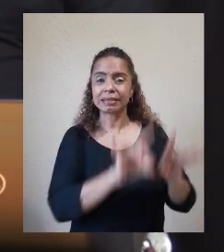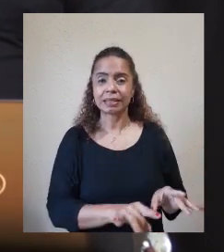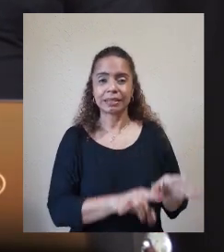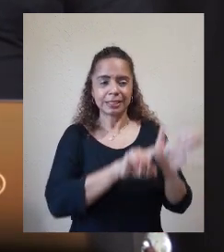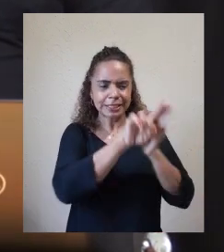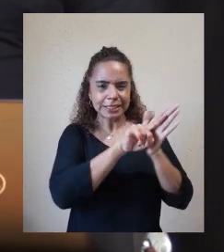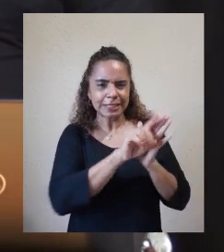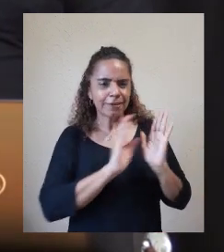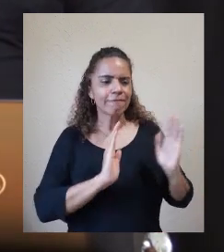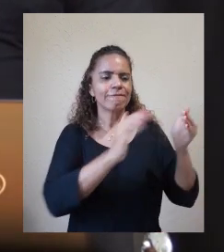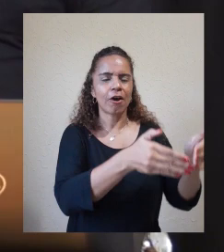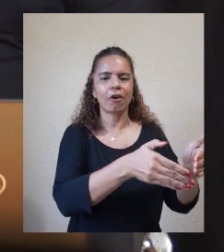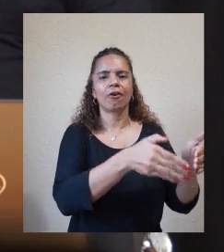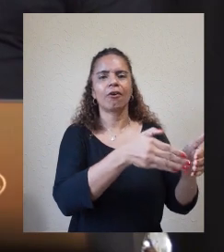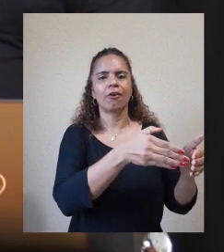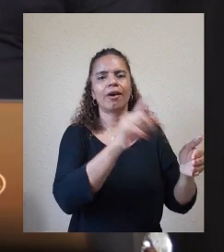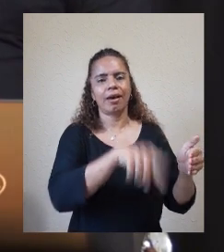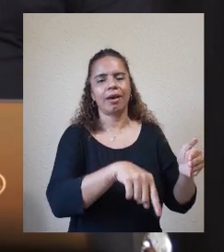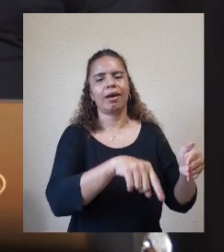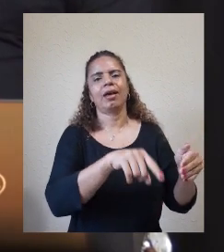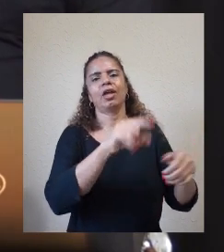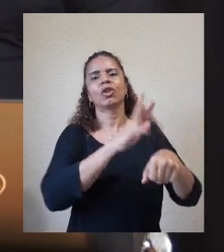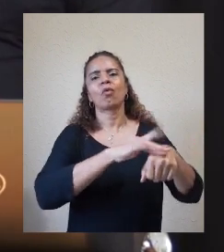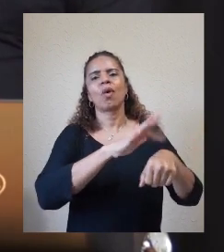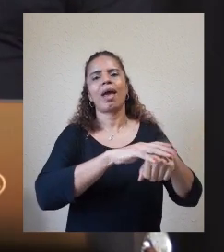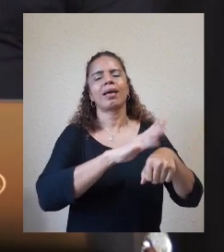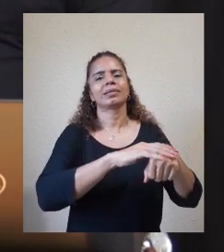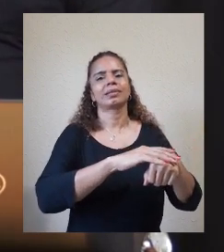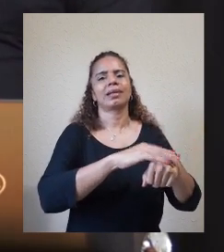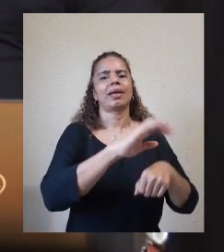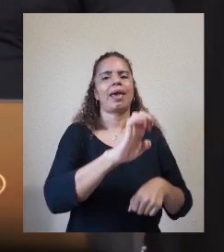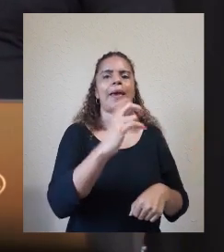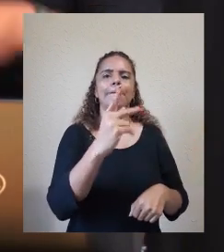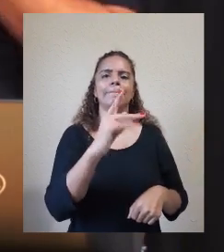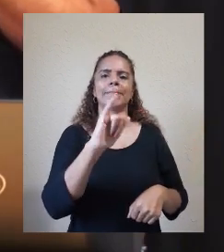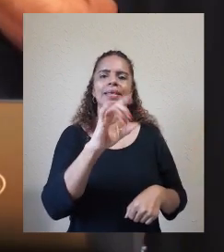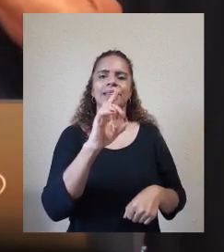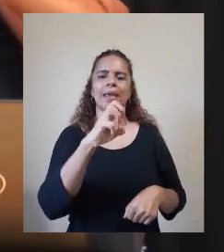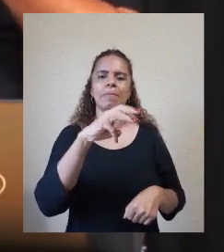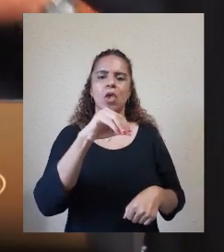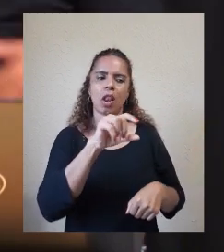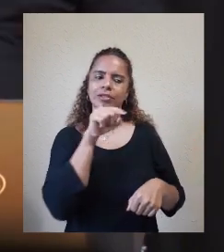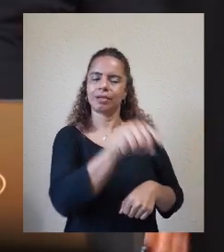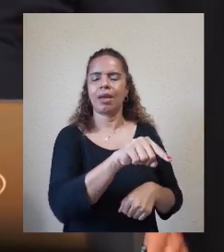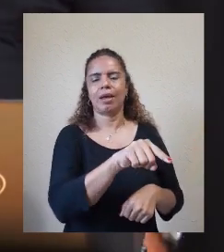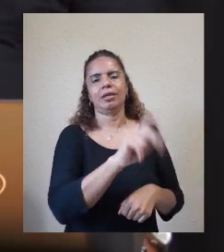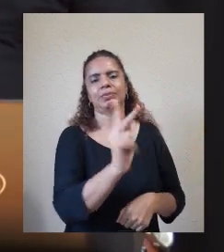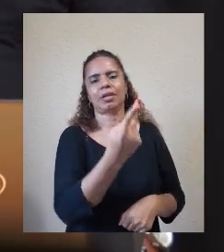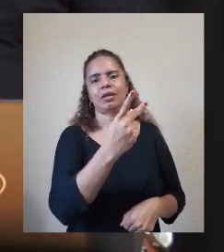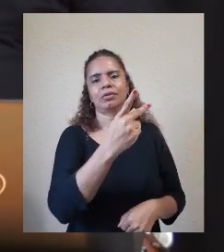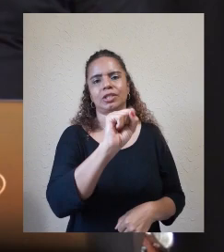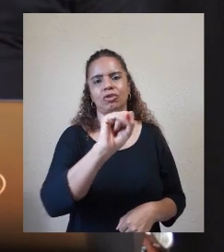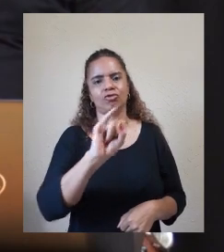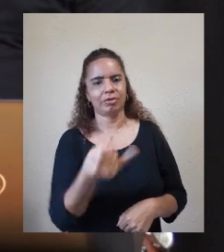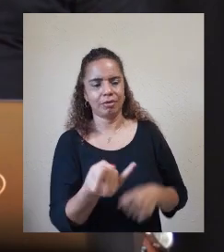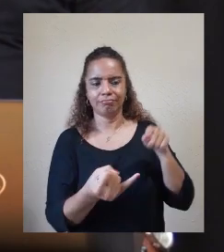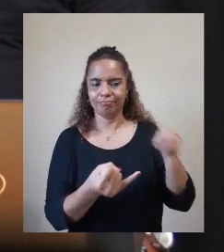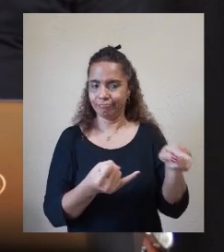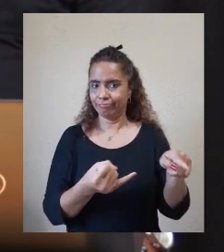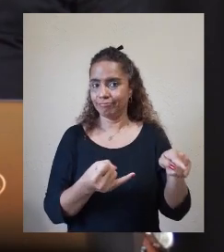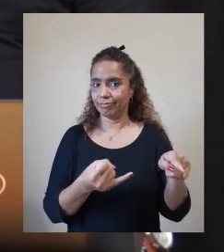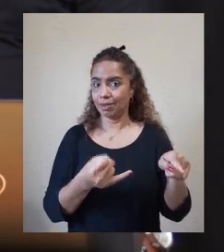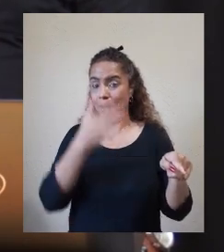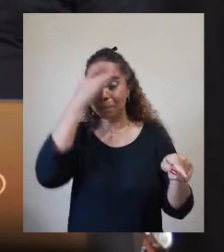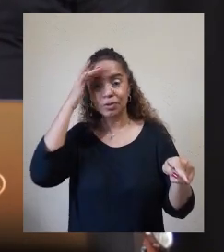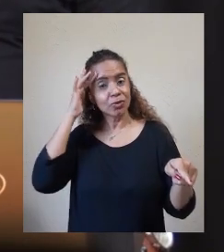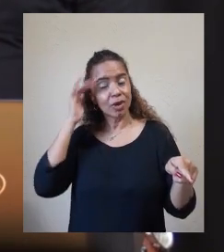ele não pode fazer. A primeira resposta a uma situação como essa de epidemia começa